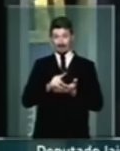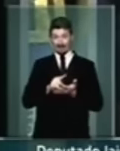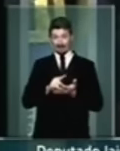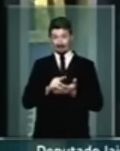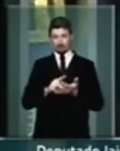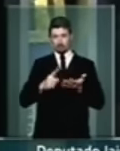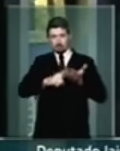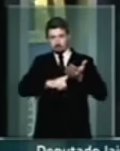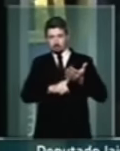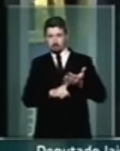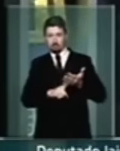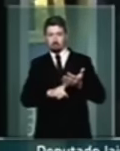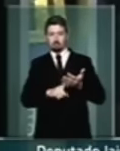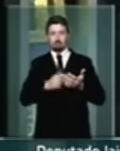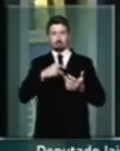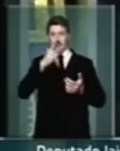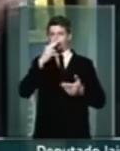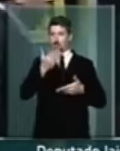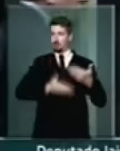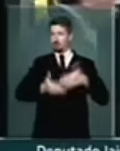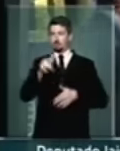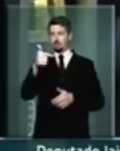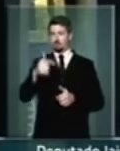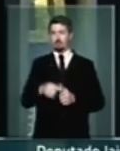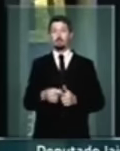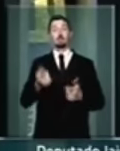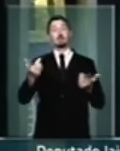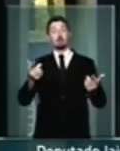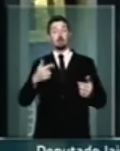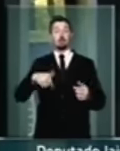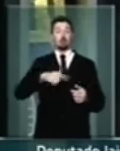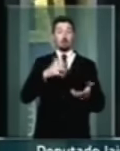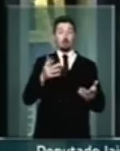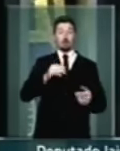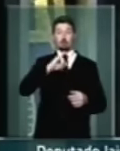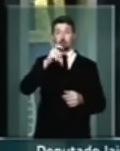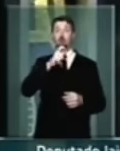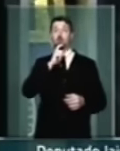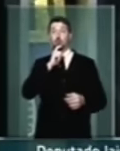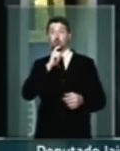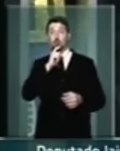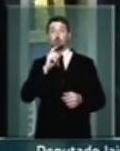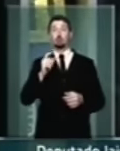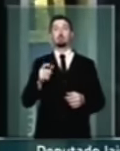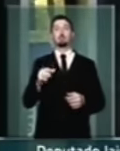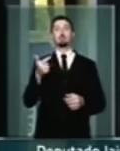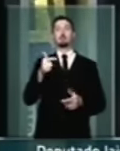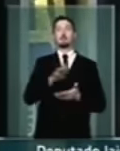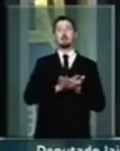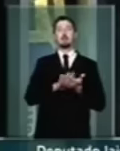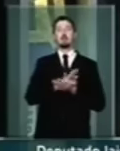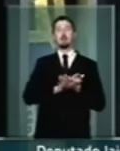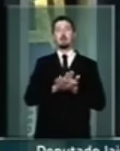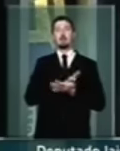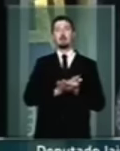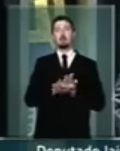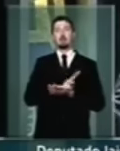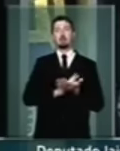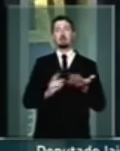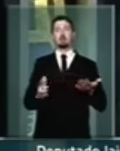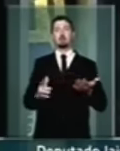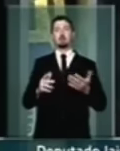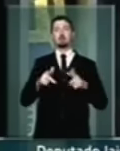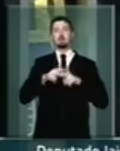meio militar. Assim sendo, nós completamos agora em julho 1 ano sem reposição. A